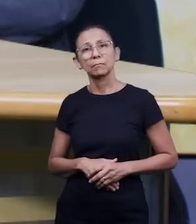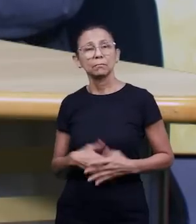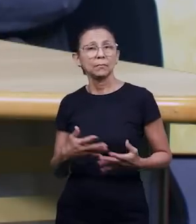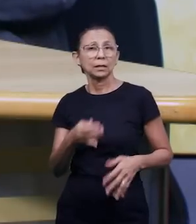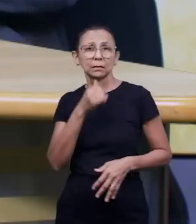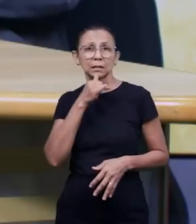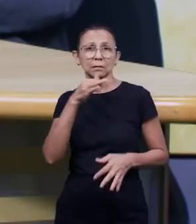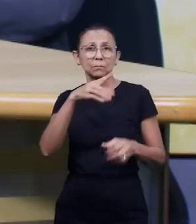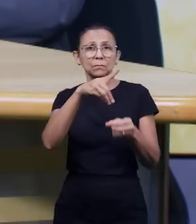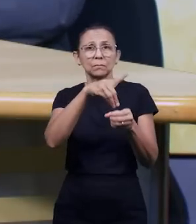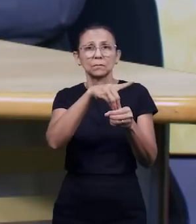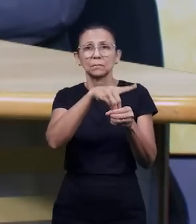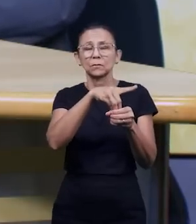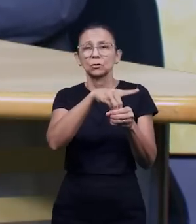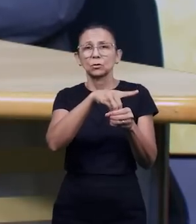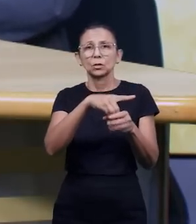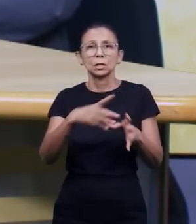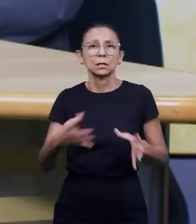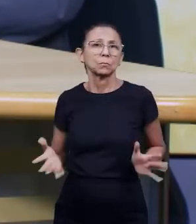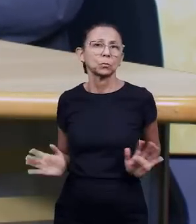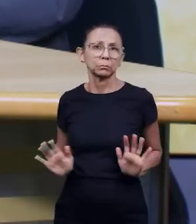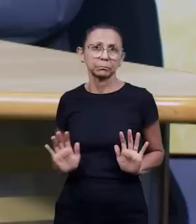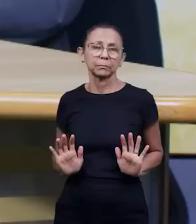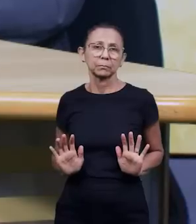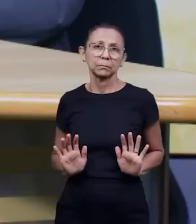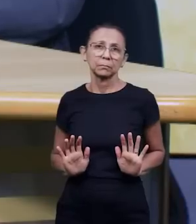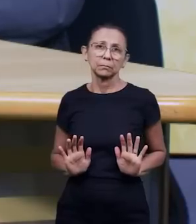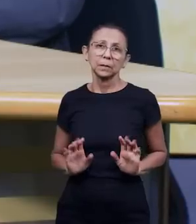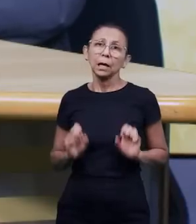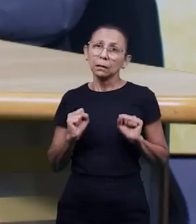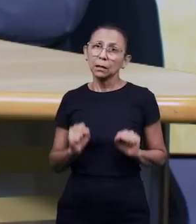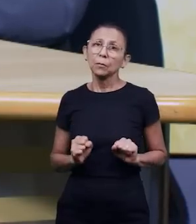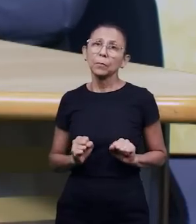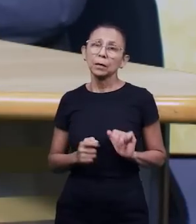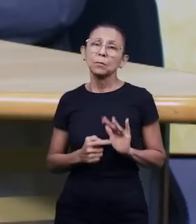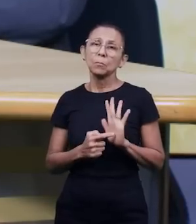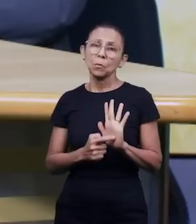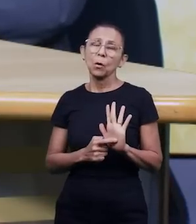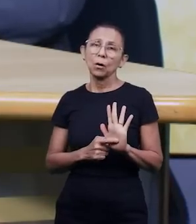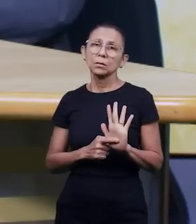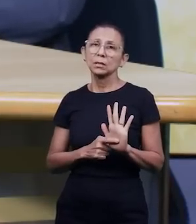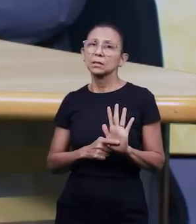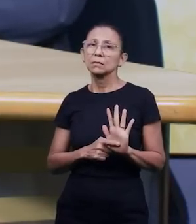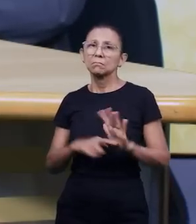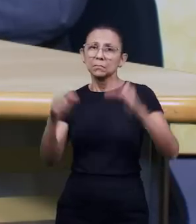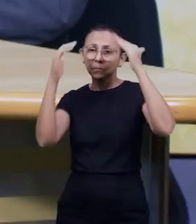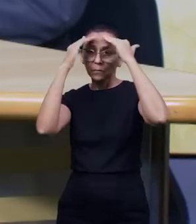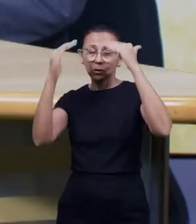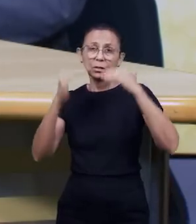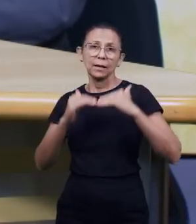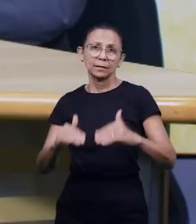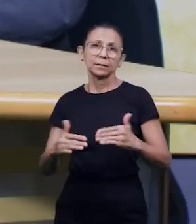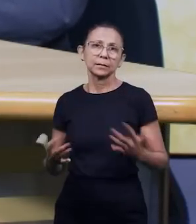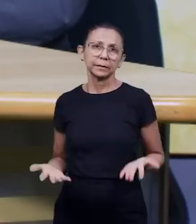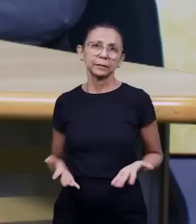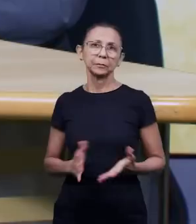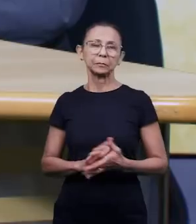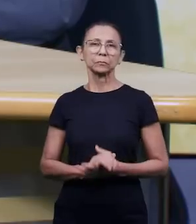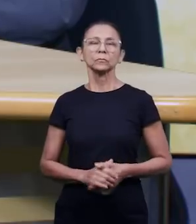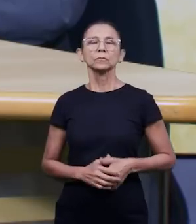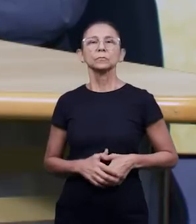posição que Deus pediu de você e você não foi fiel naquilo.